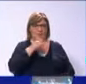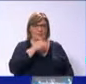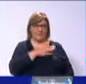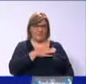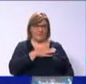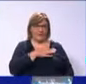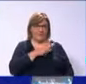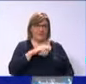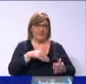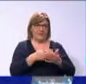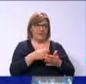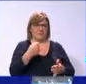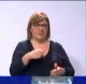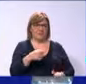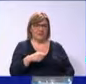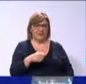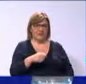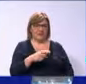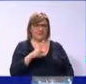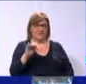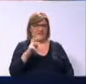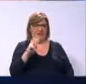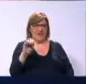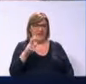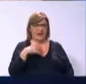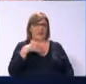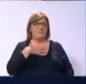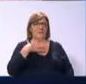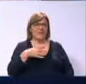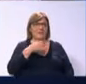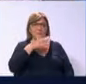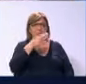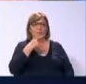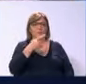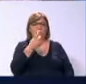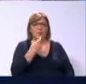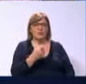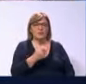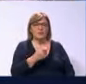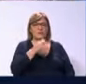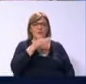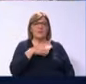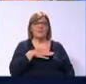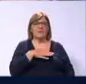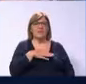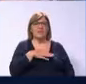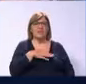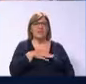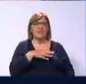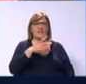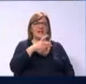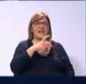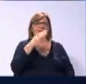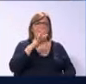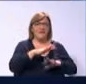usada pelo seu presidente luís filipe vieira é a única coisa que me apetece perguntar é que vai ficar essa represália sobre os lobos